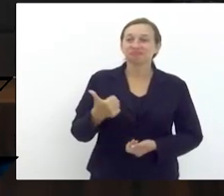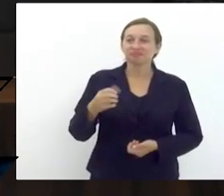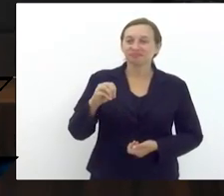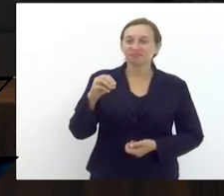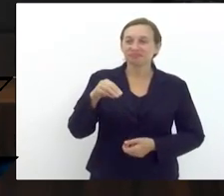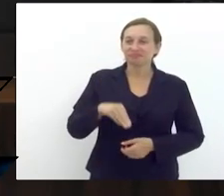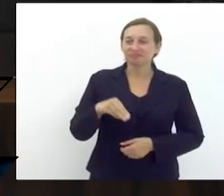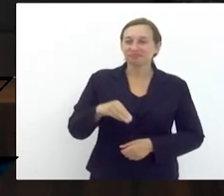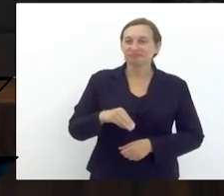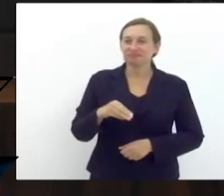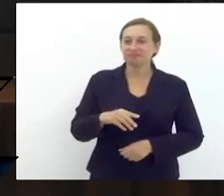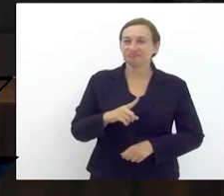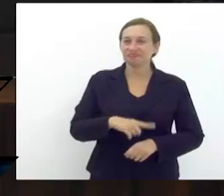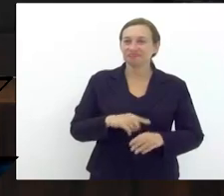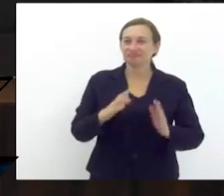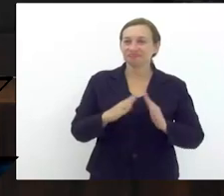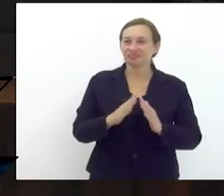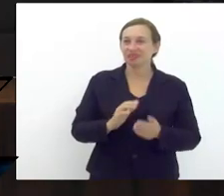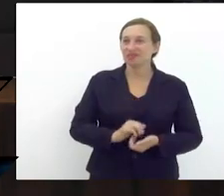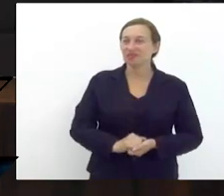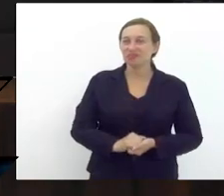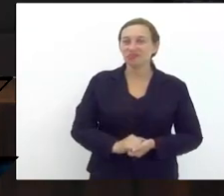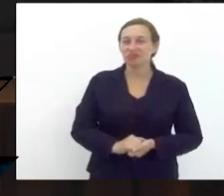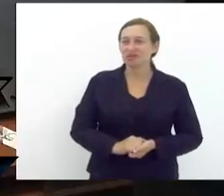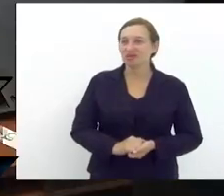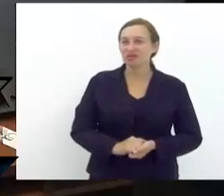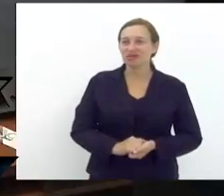10 minutos para sua manifestação